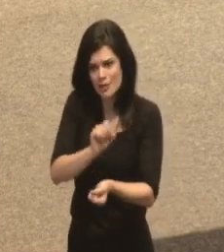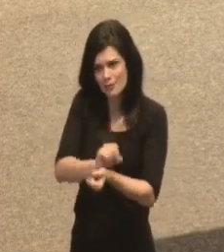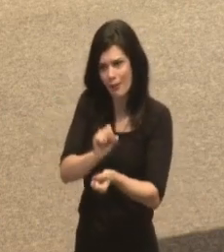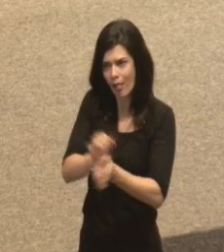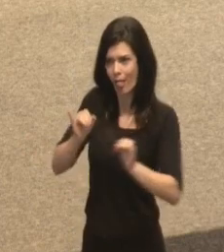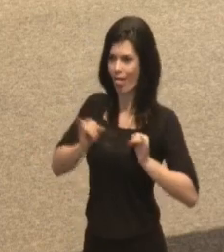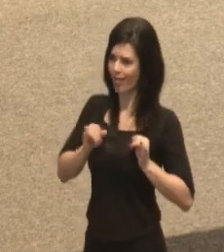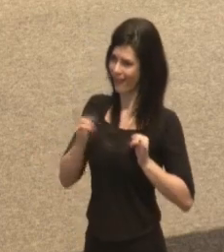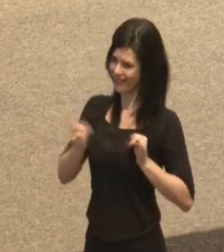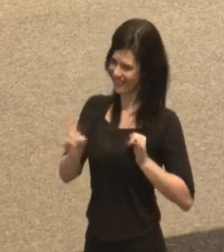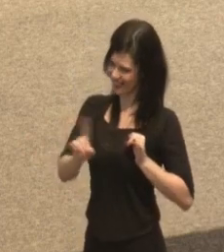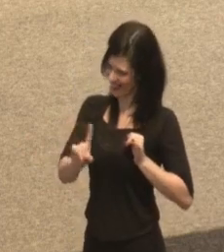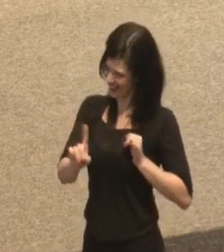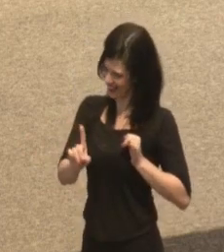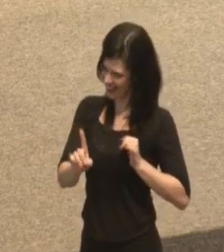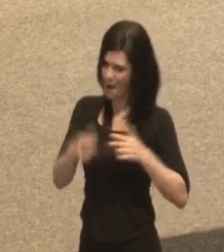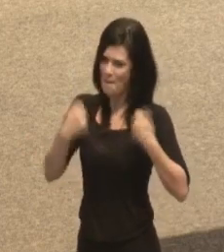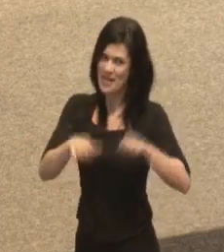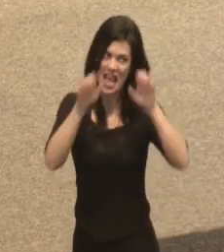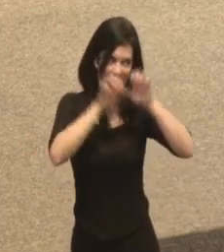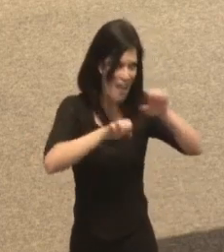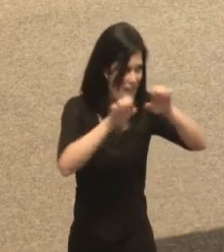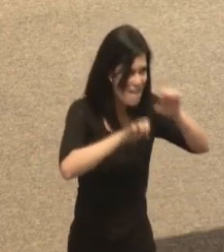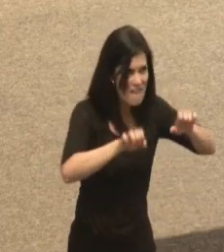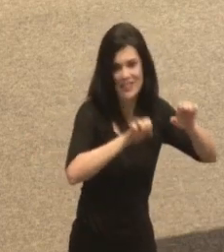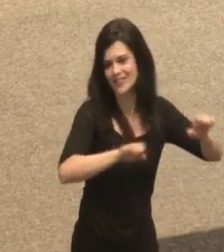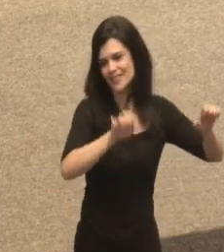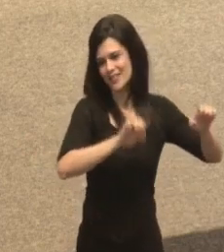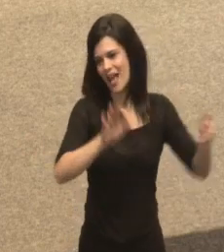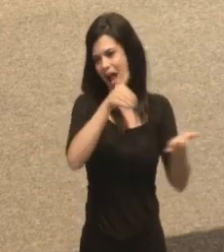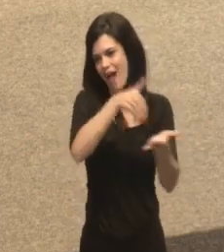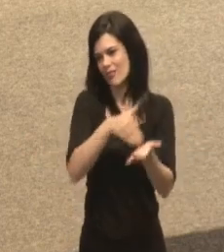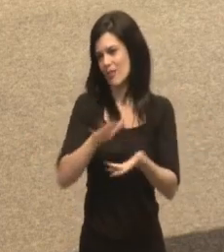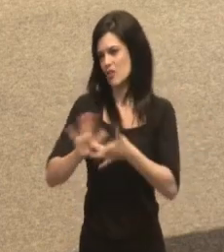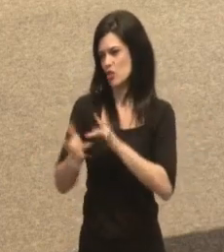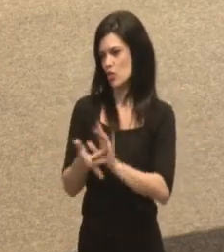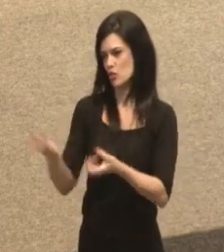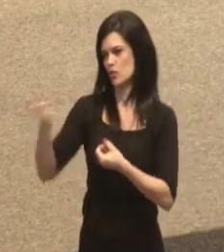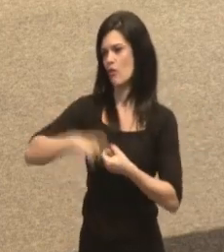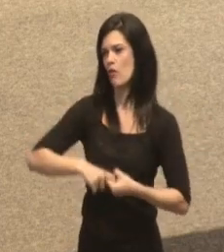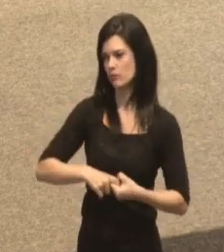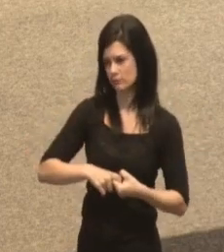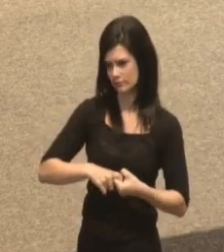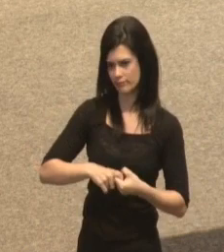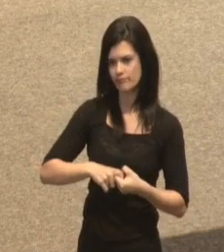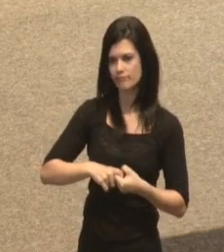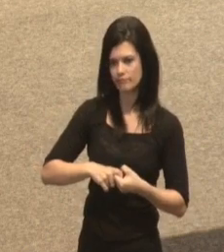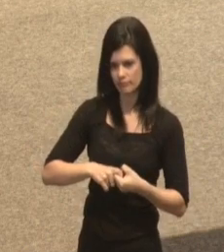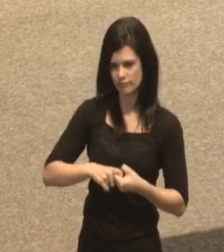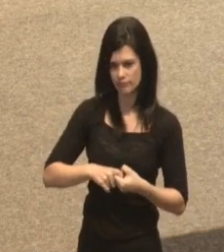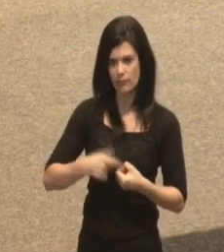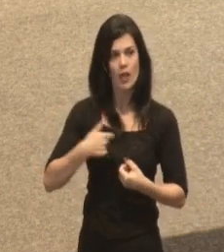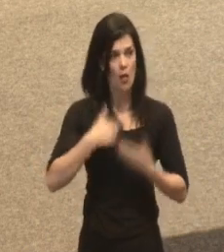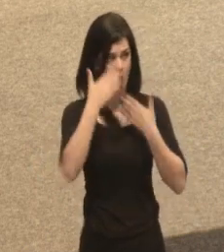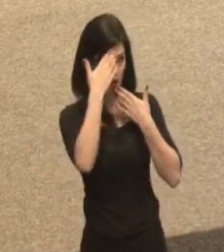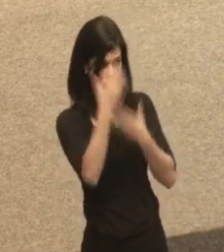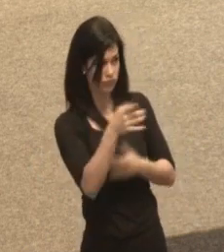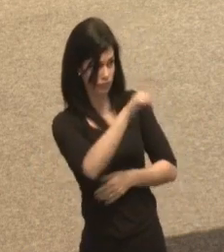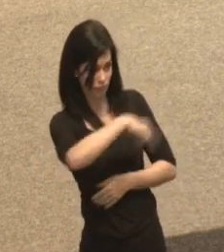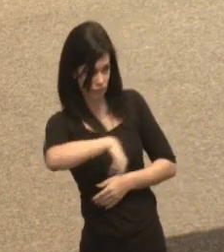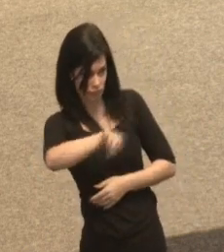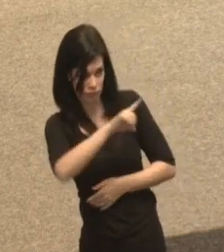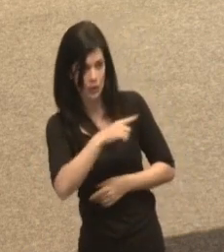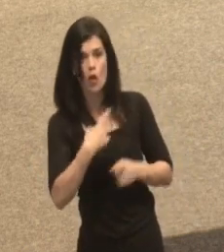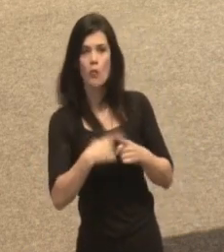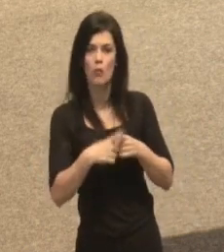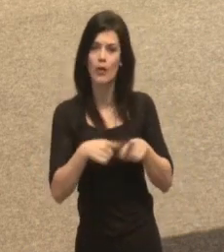de discípulos até que ele volte. Dou graças a Deus pela visão desta igreja, dos